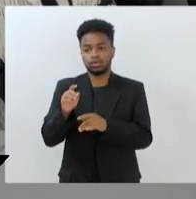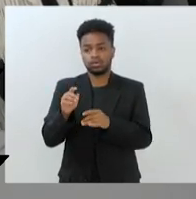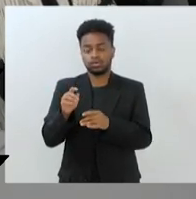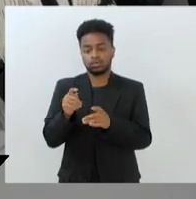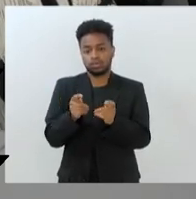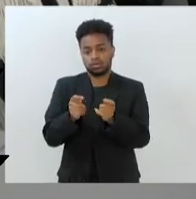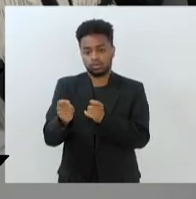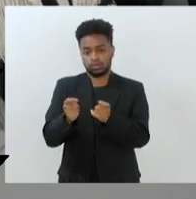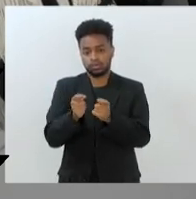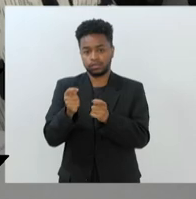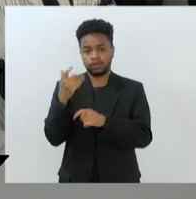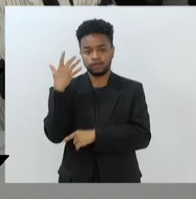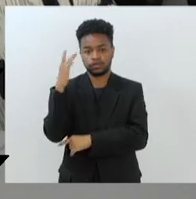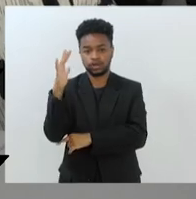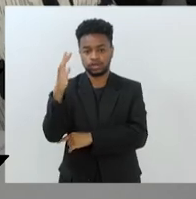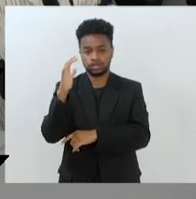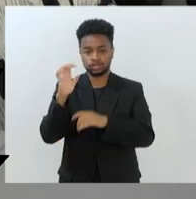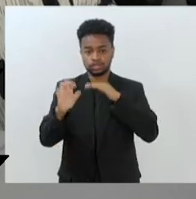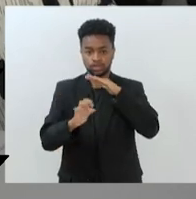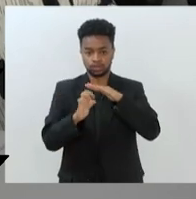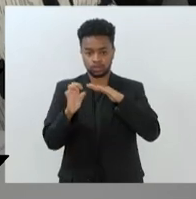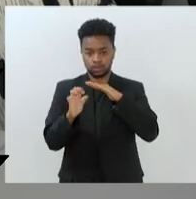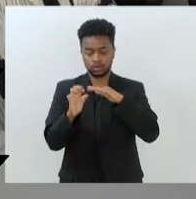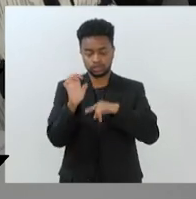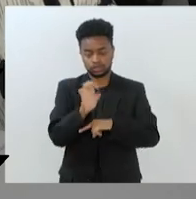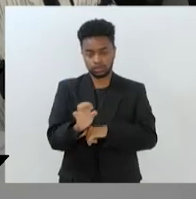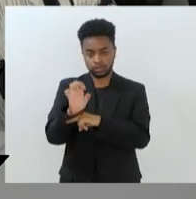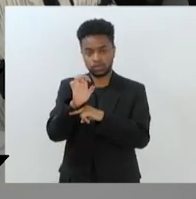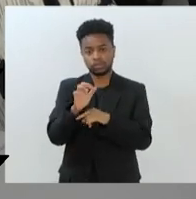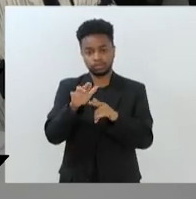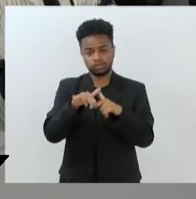estaduais. Sim. E esse foi o intuito da minha emenda,